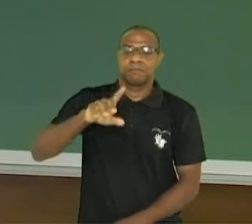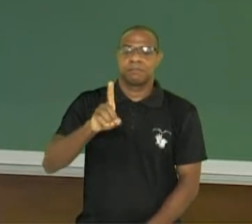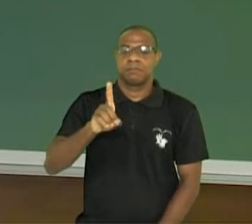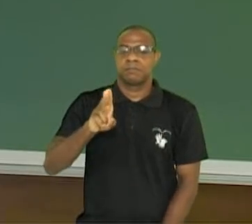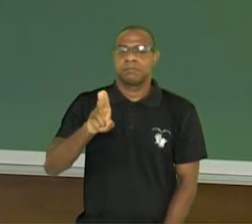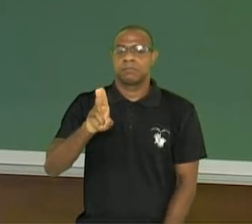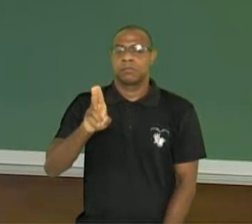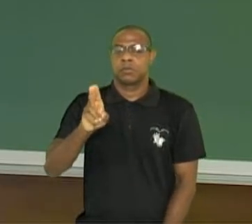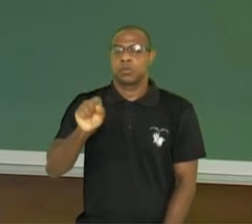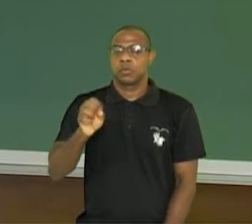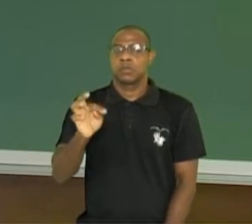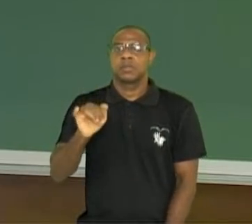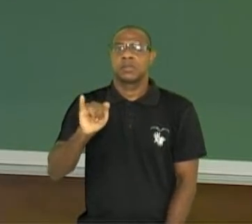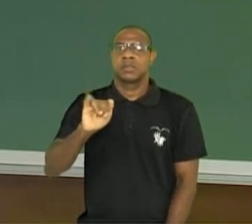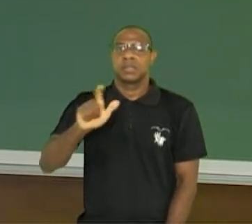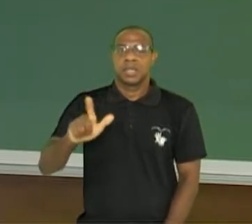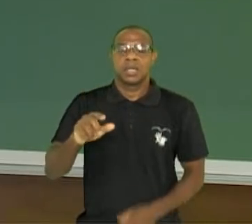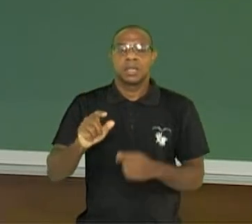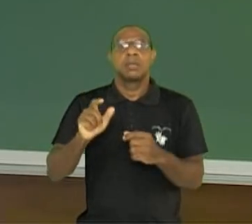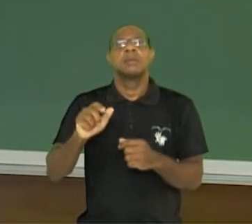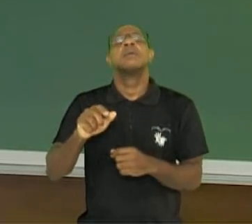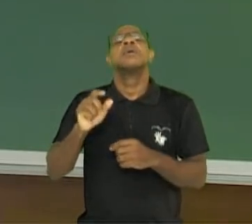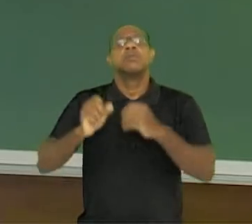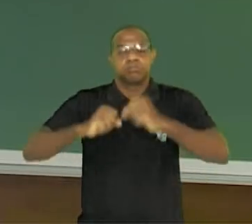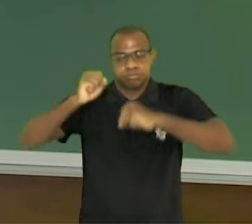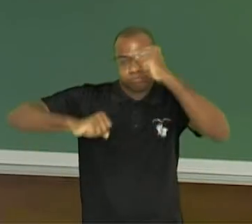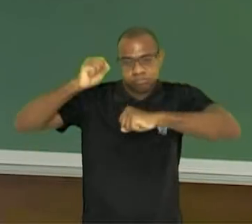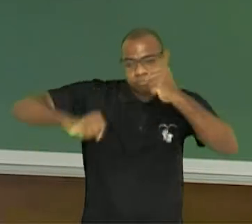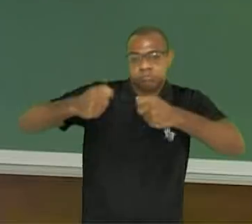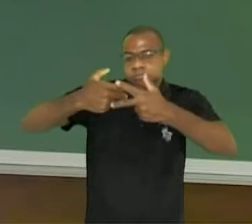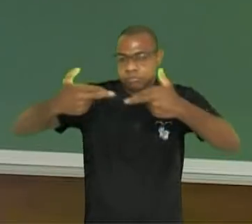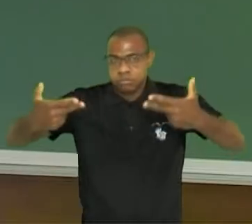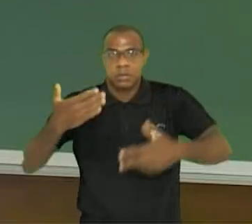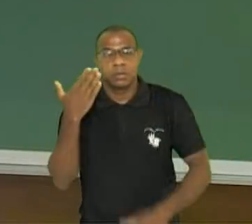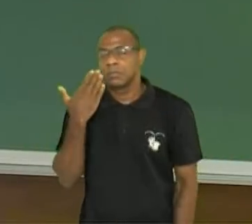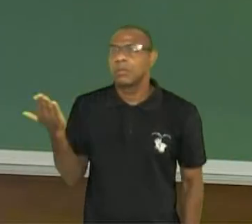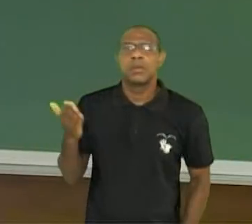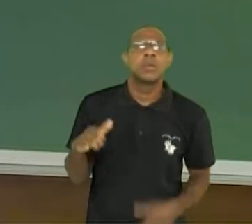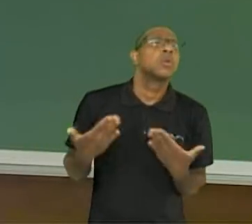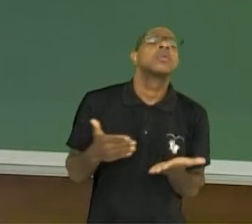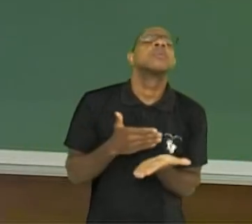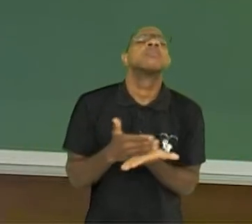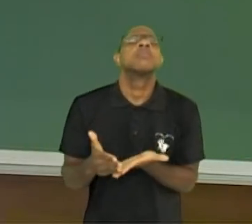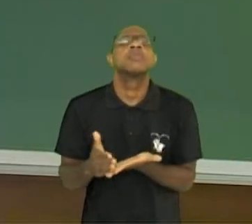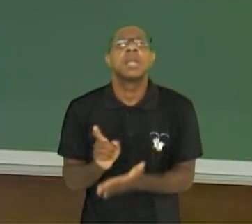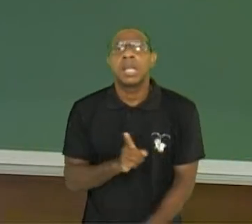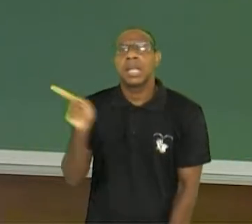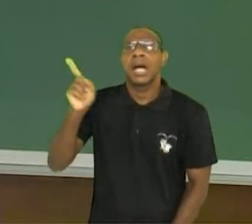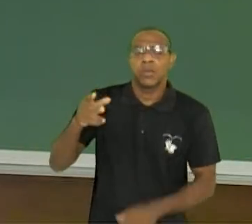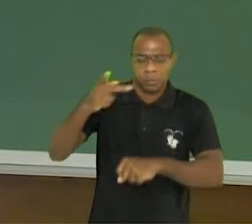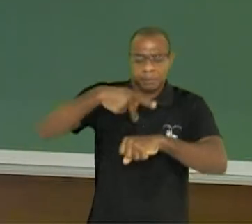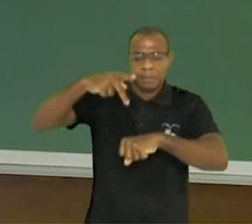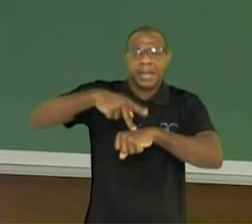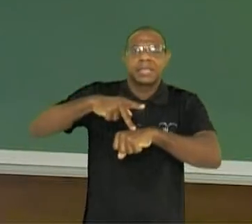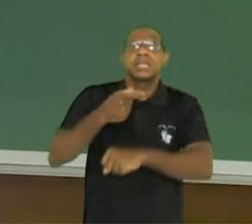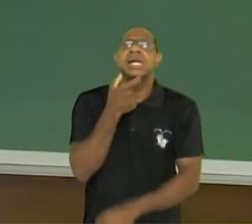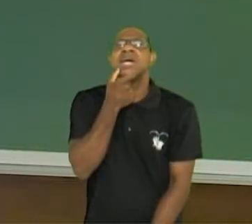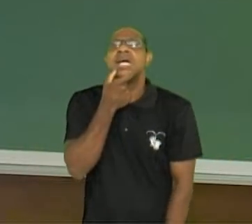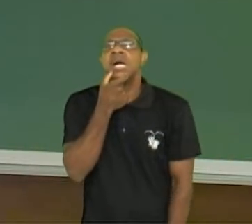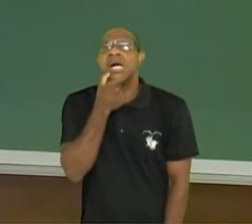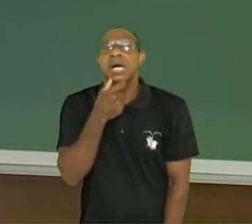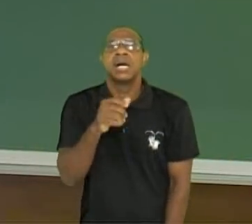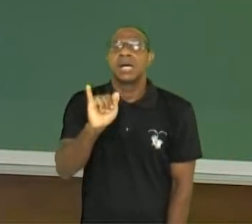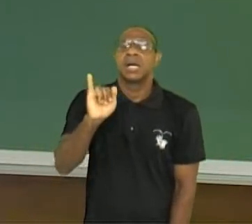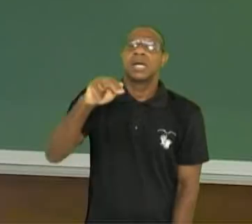no modo de produzir mercadorias. Quando começou? Na Inglaterra, por volta aí da década